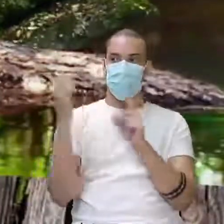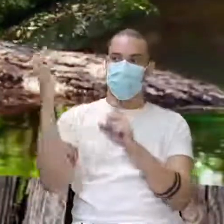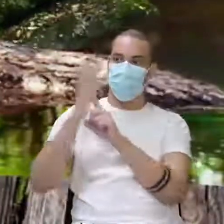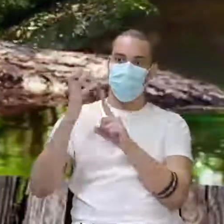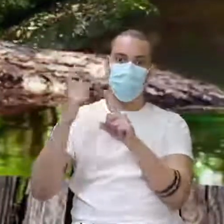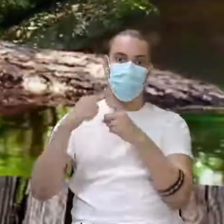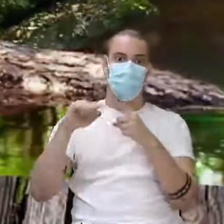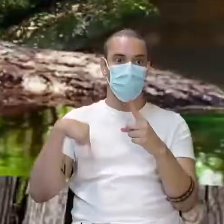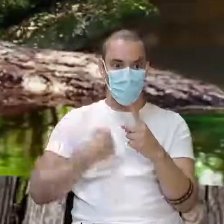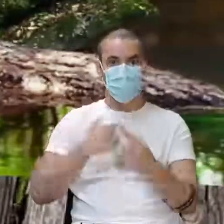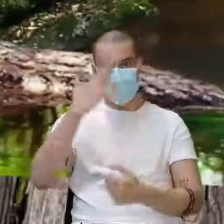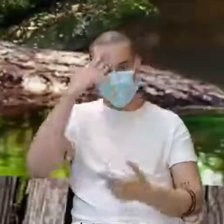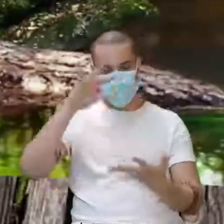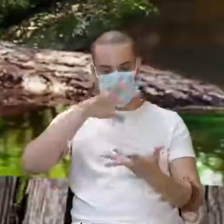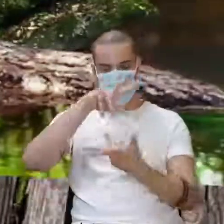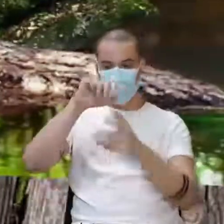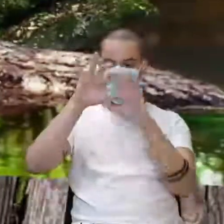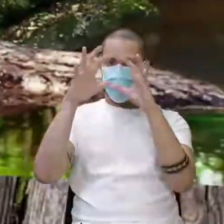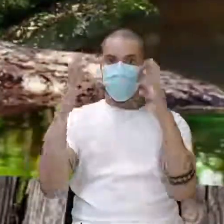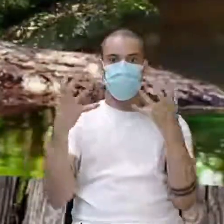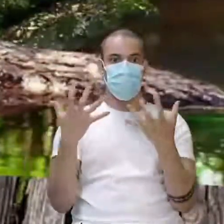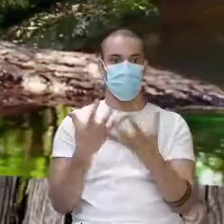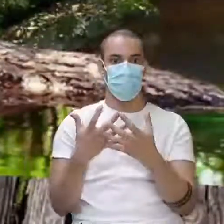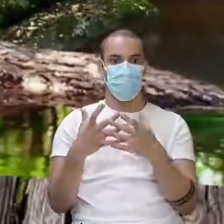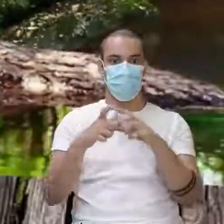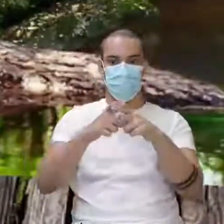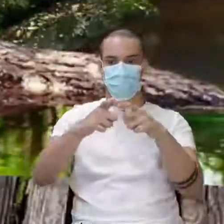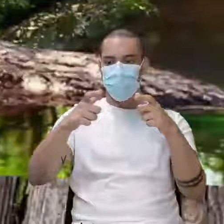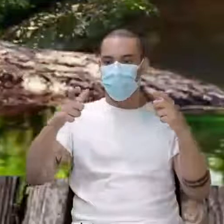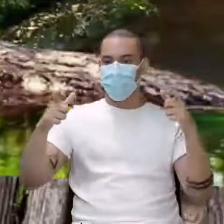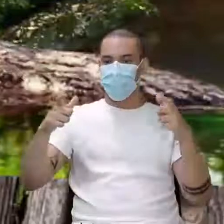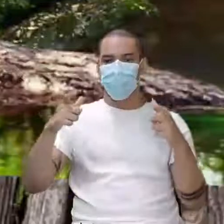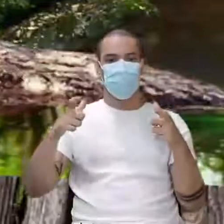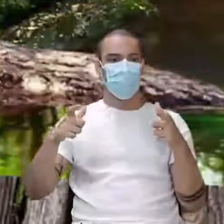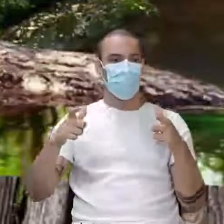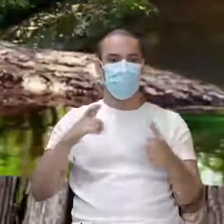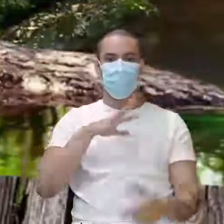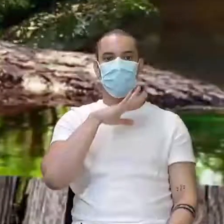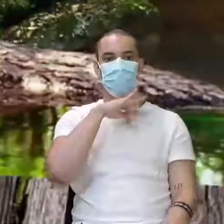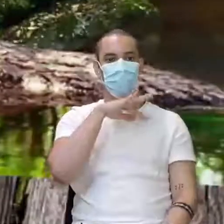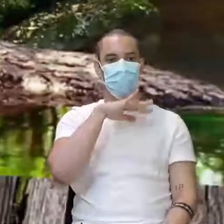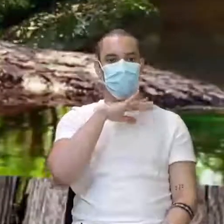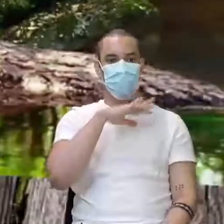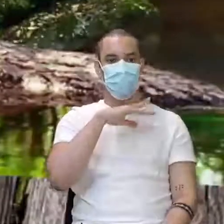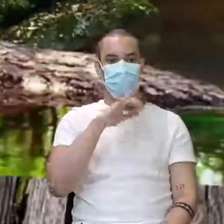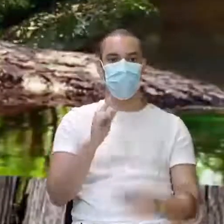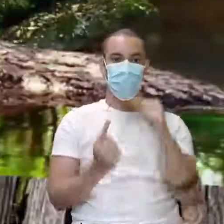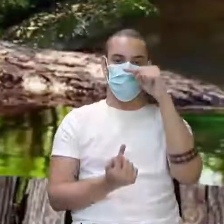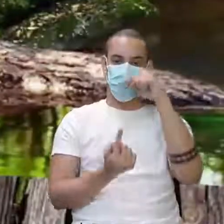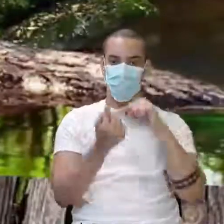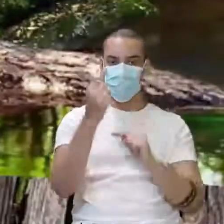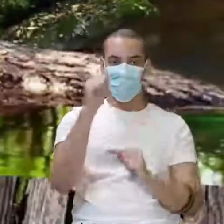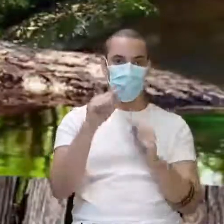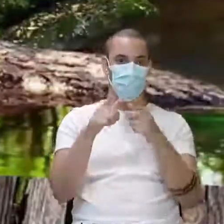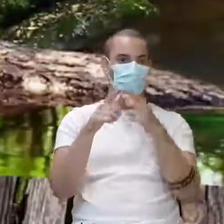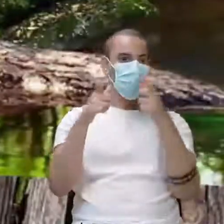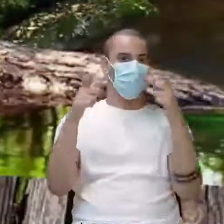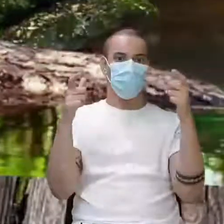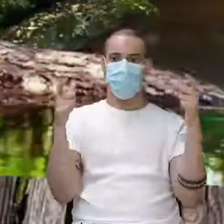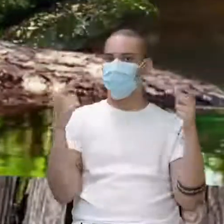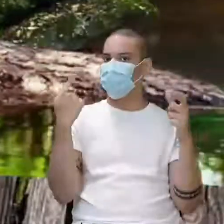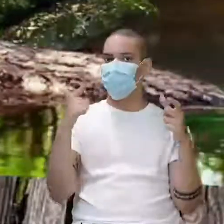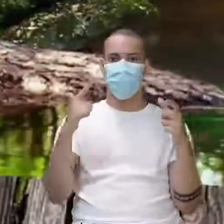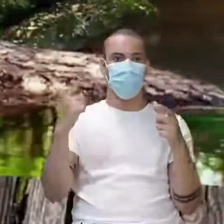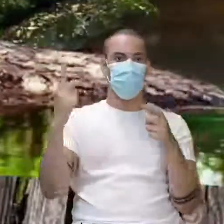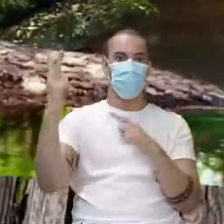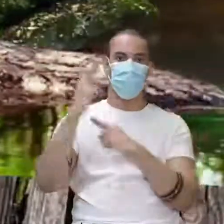ozônio, nós já sabemos disso, que está uma cratera, né? Nos polos existe uma cratera, você não tem mais